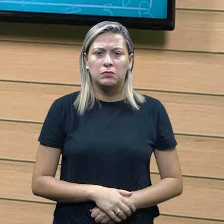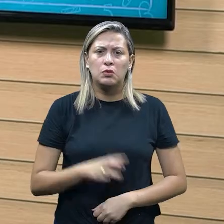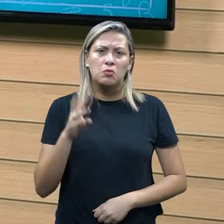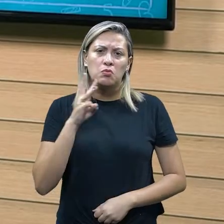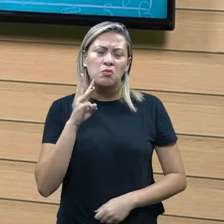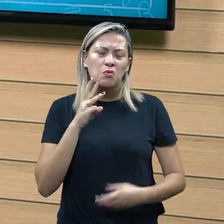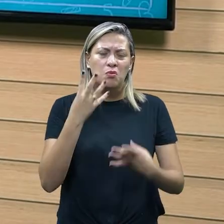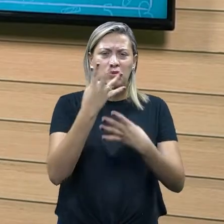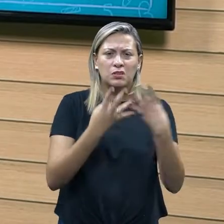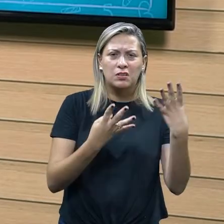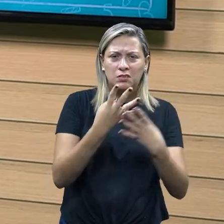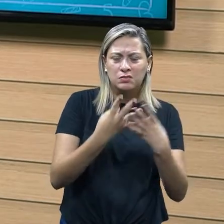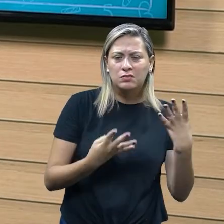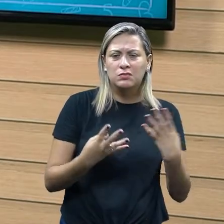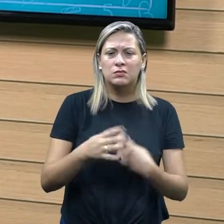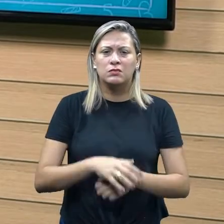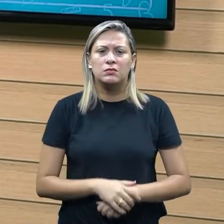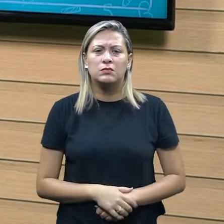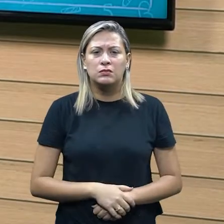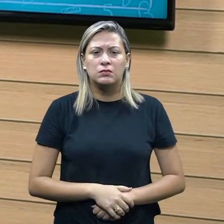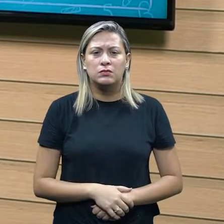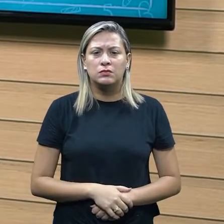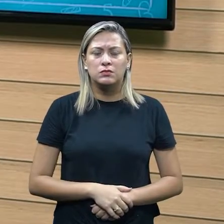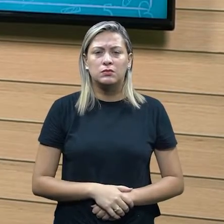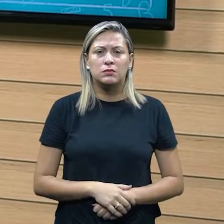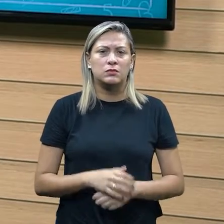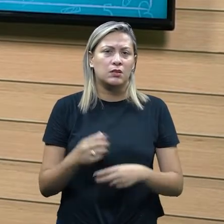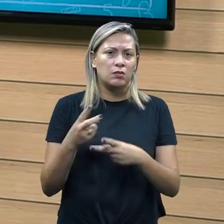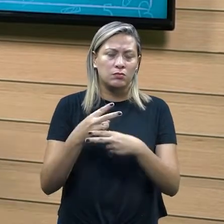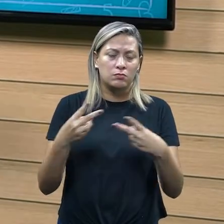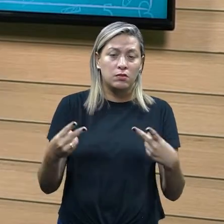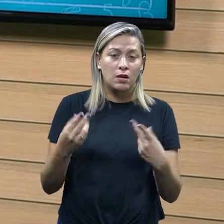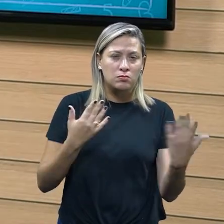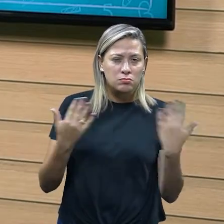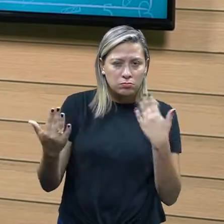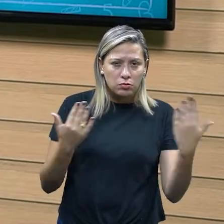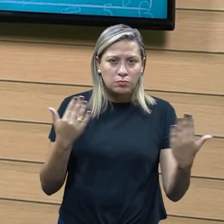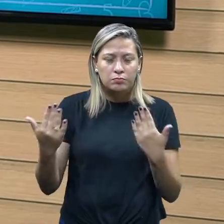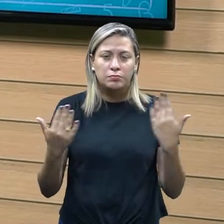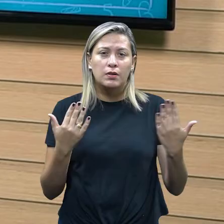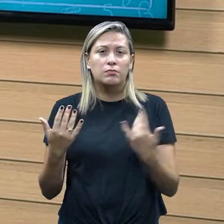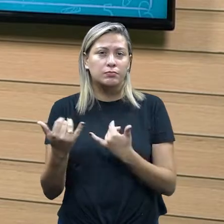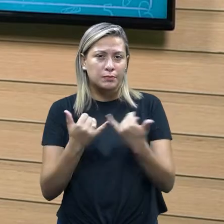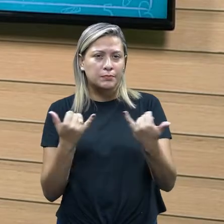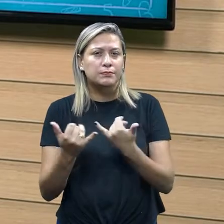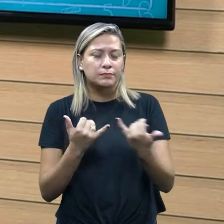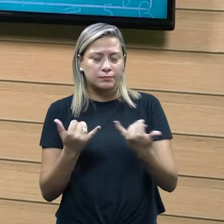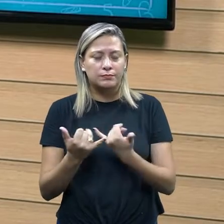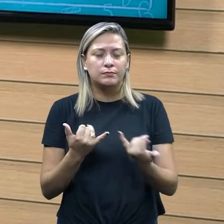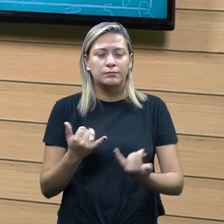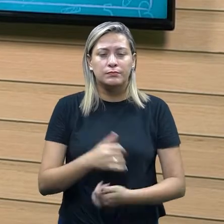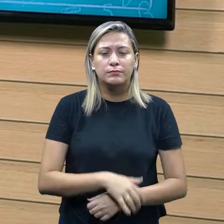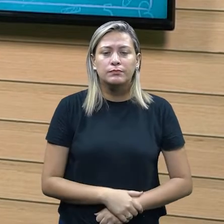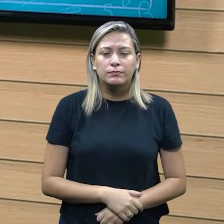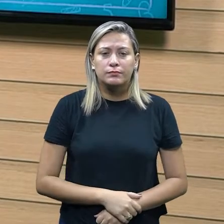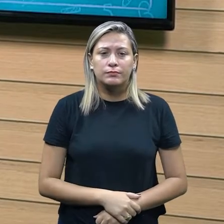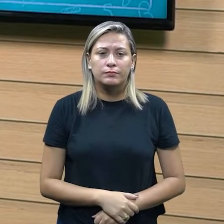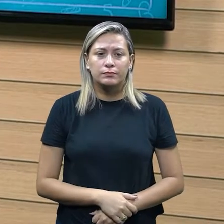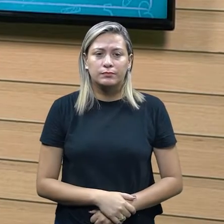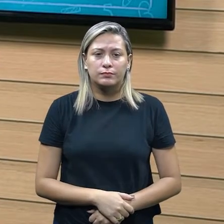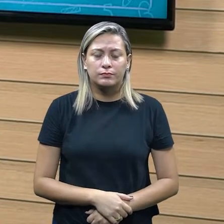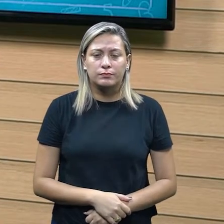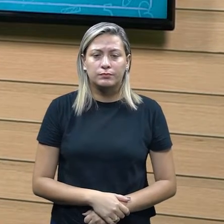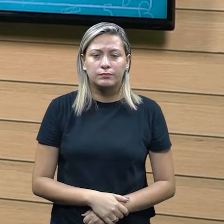já consegue ali fazer uma comparação, porque tem muitas coisas que são semelhantes, né, a